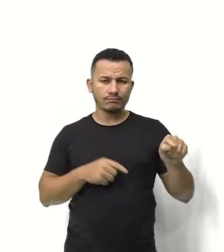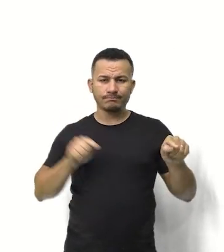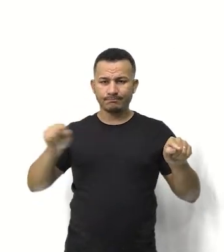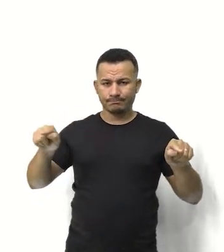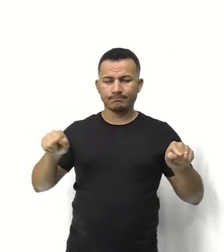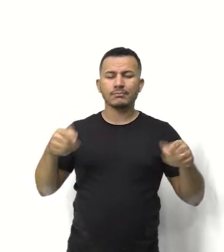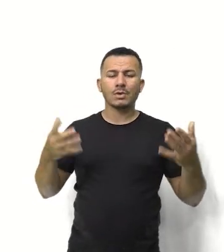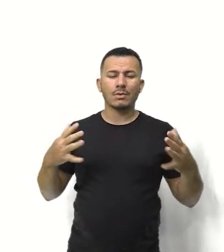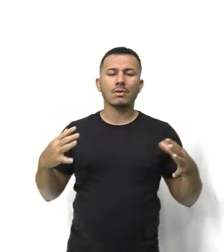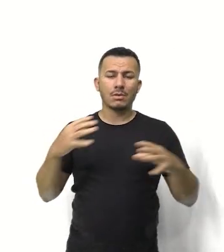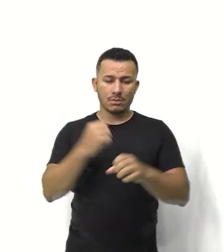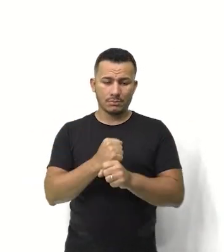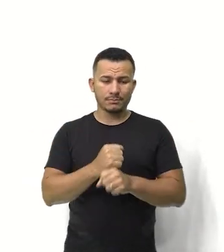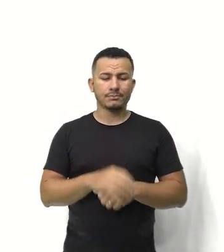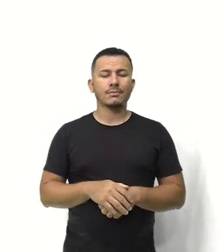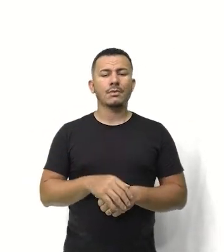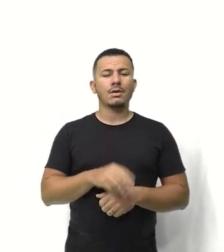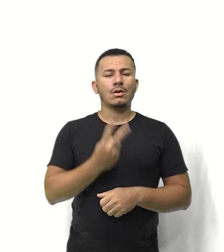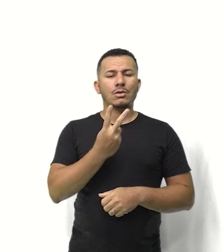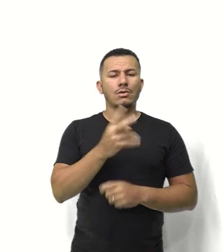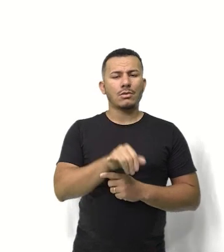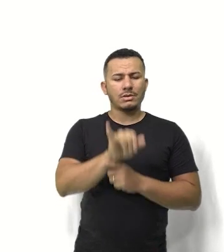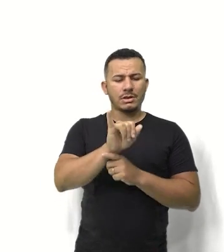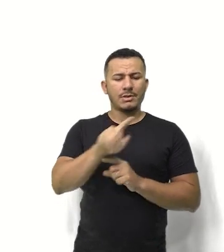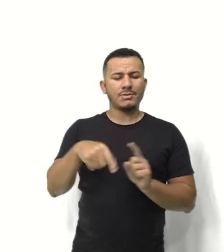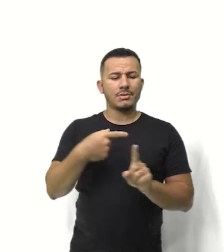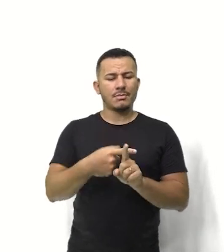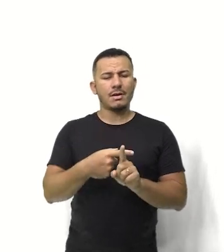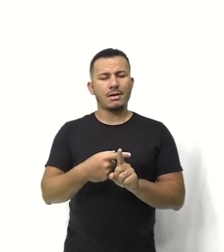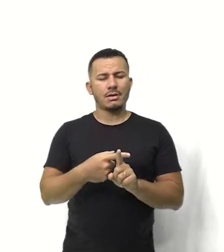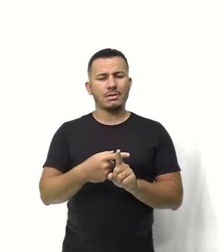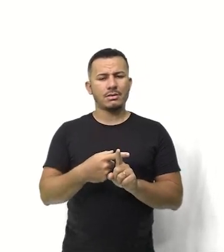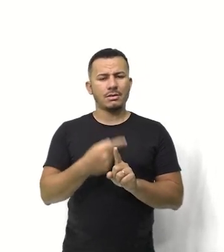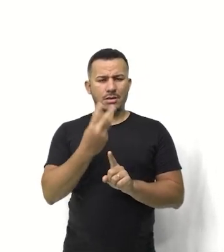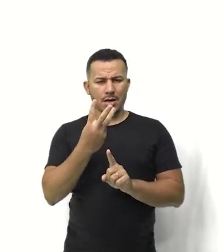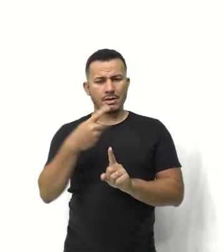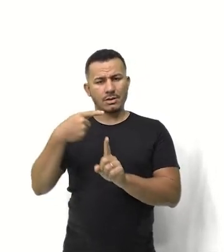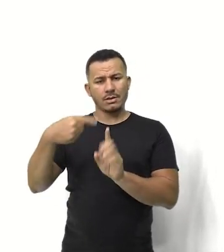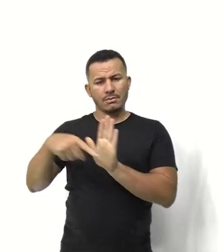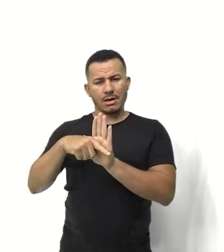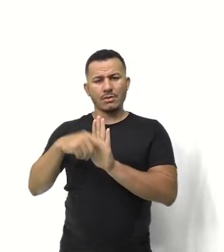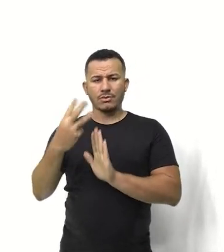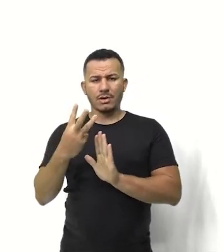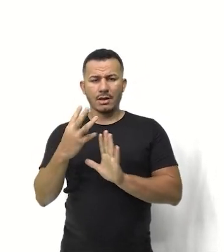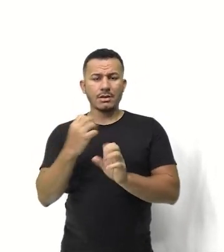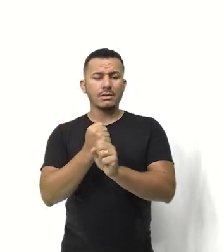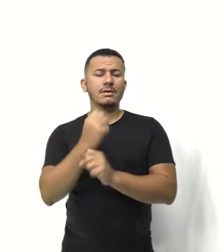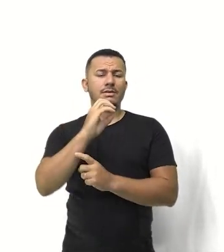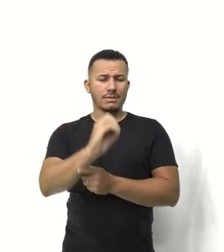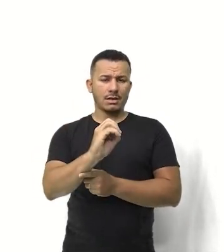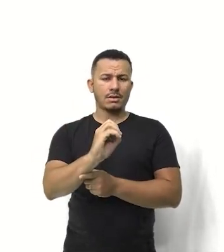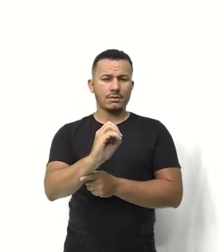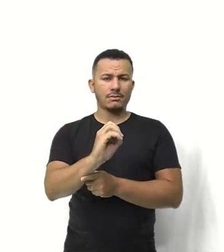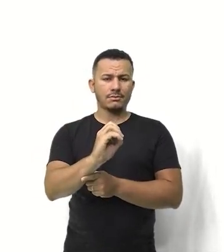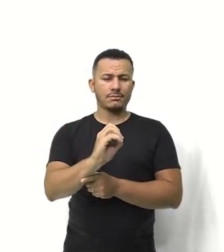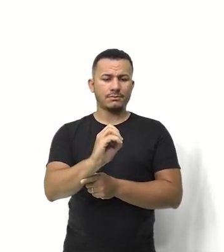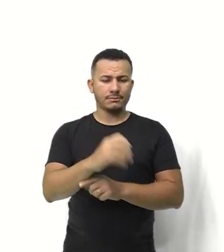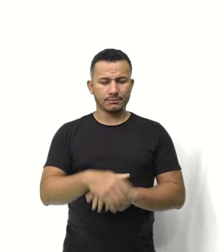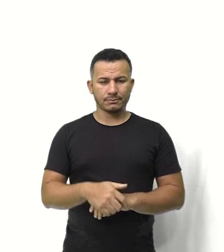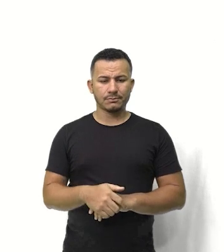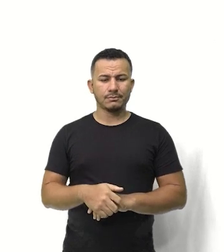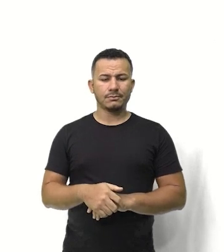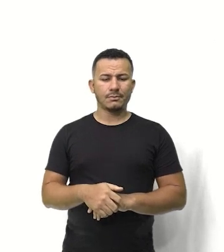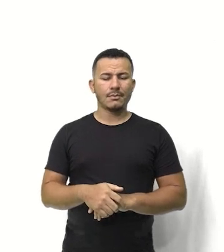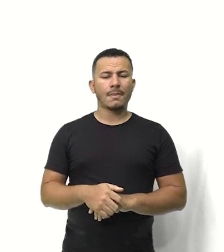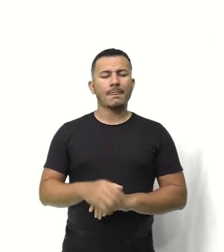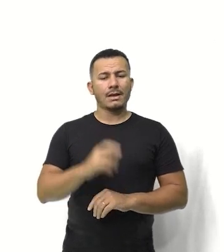outro. Então, vamos agora resolver. Ó. 2y mais 3 com menos 3, 0. Isso